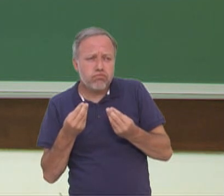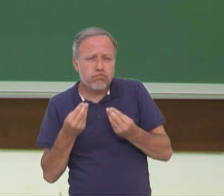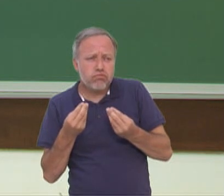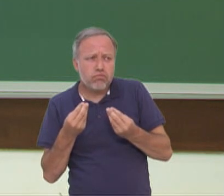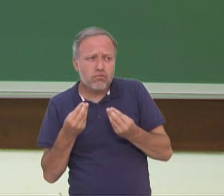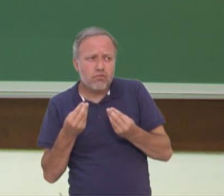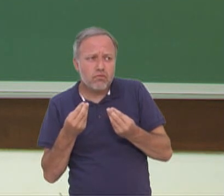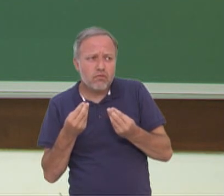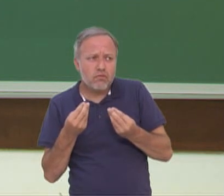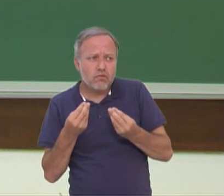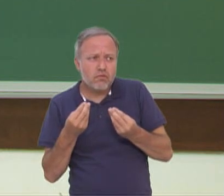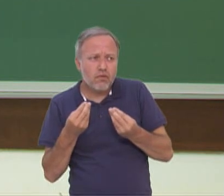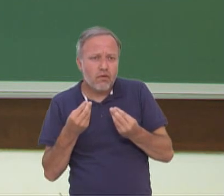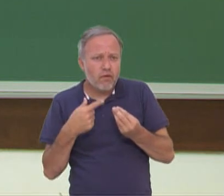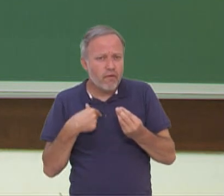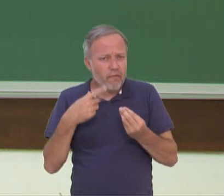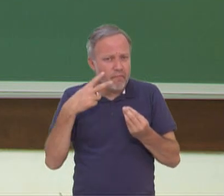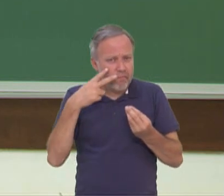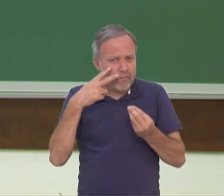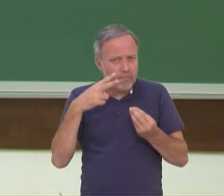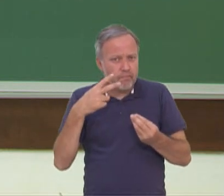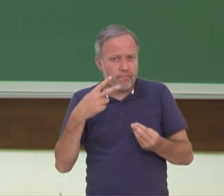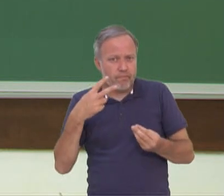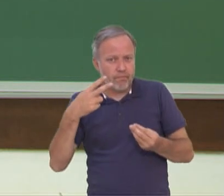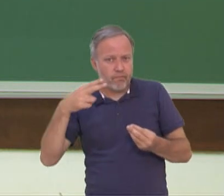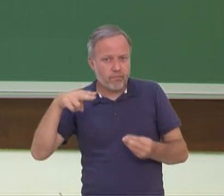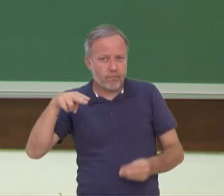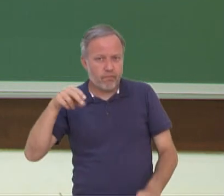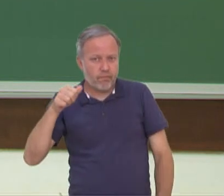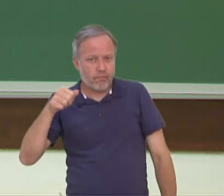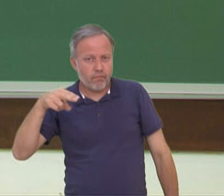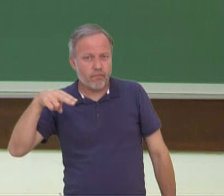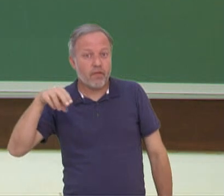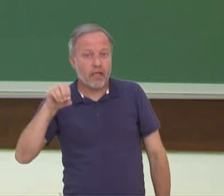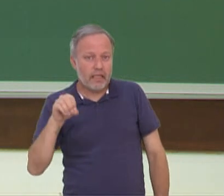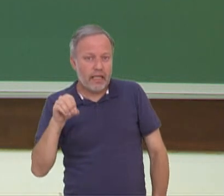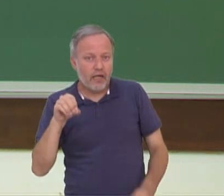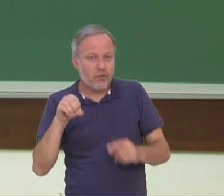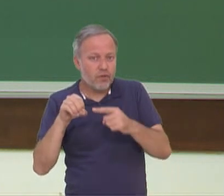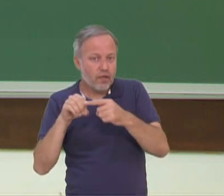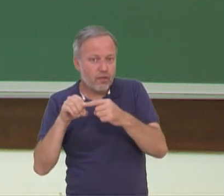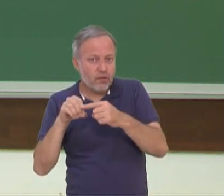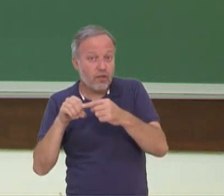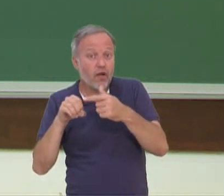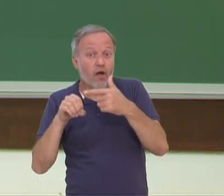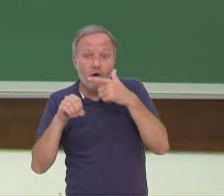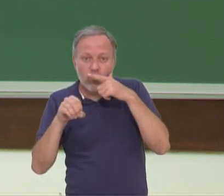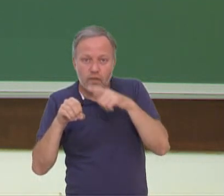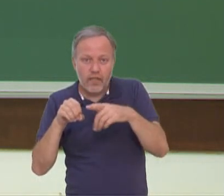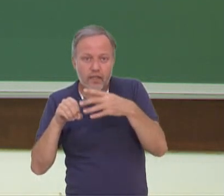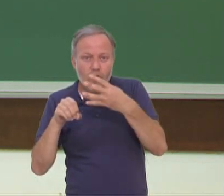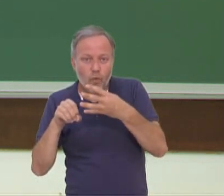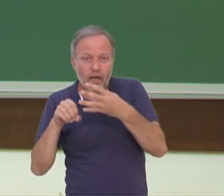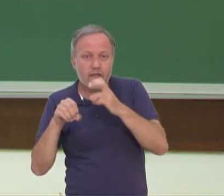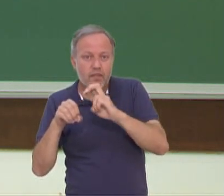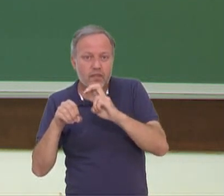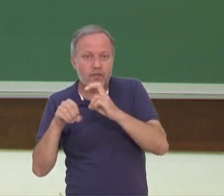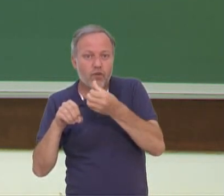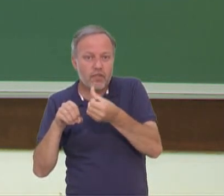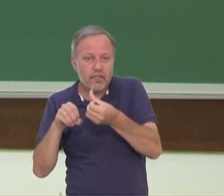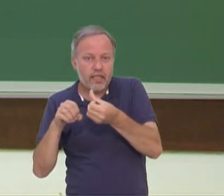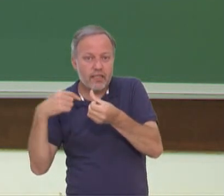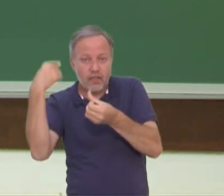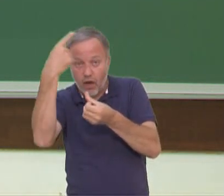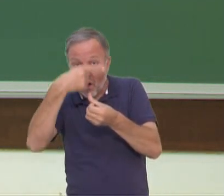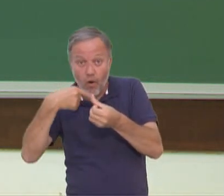nanopartícula elimina por 4 a 6 horas. Por quê? Porque ela consegue atuar diretamente no centro de dor, sem ir